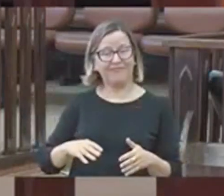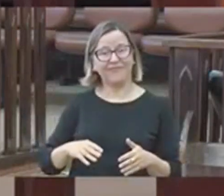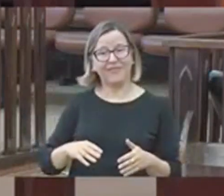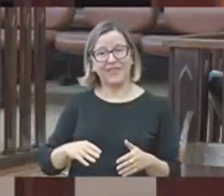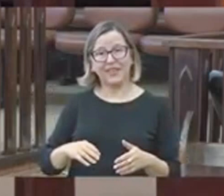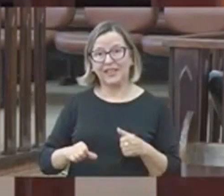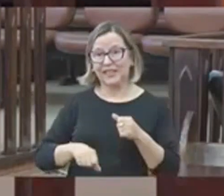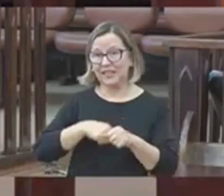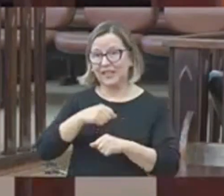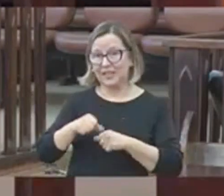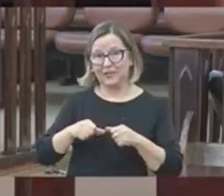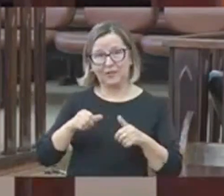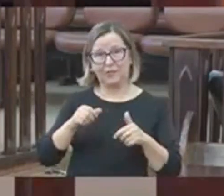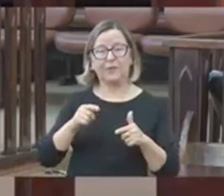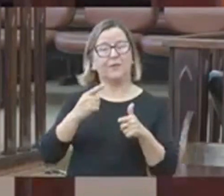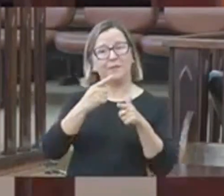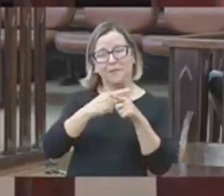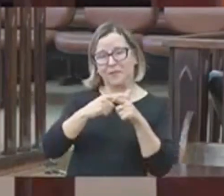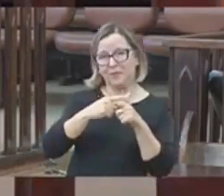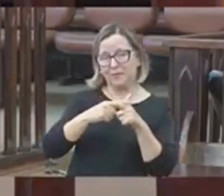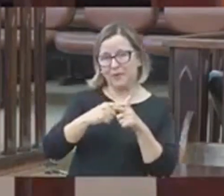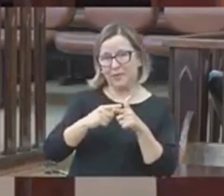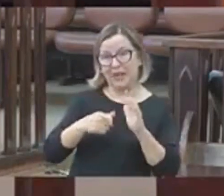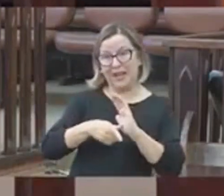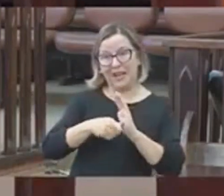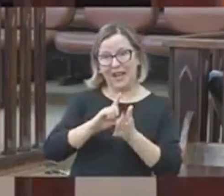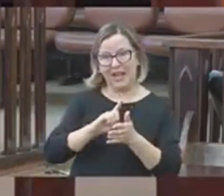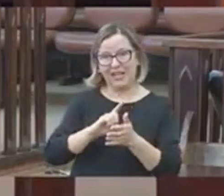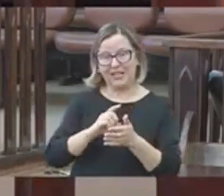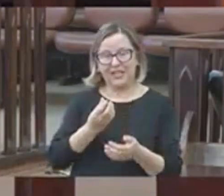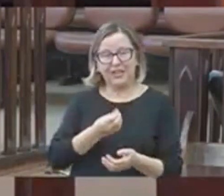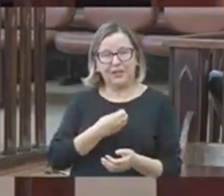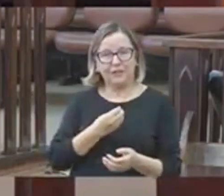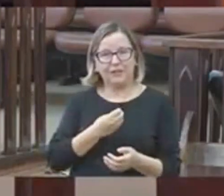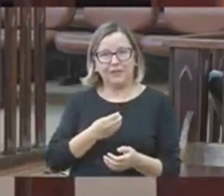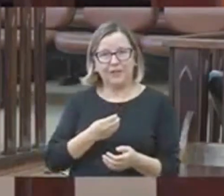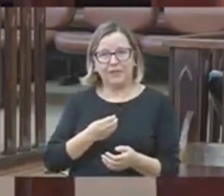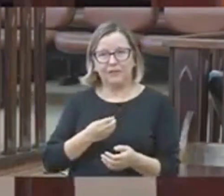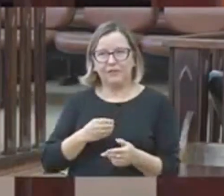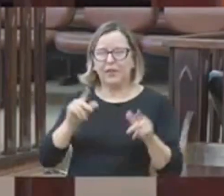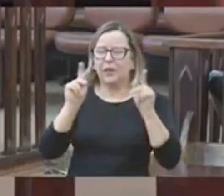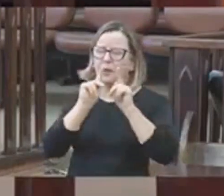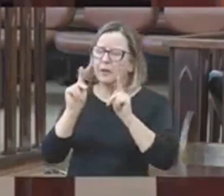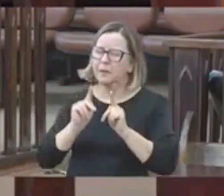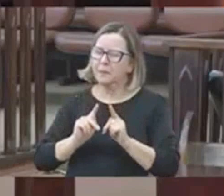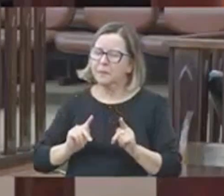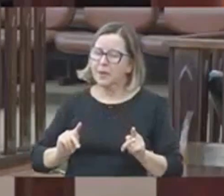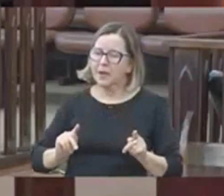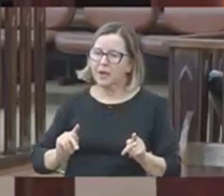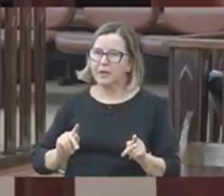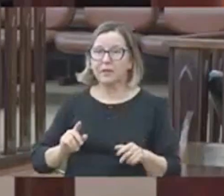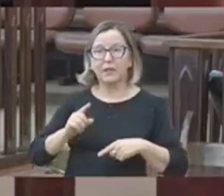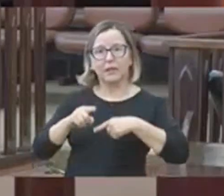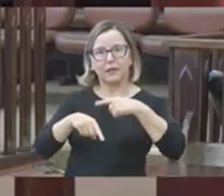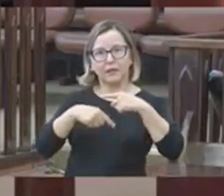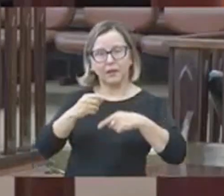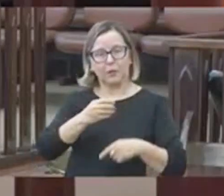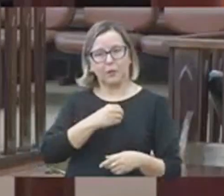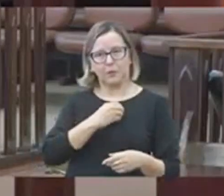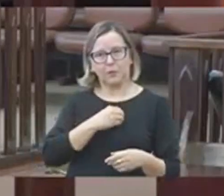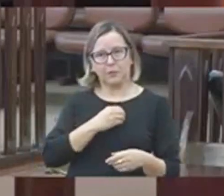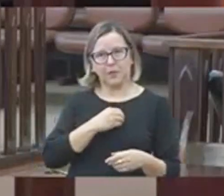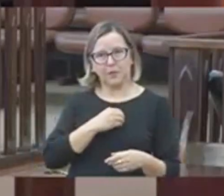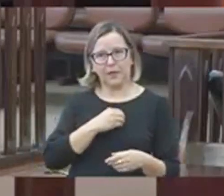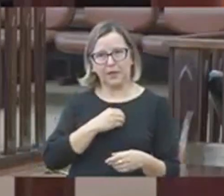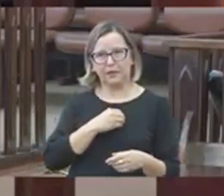harmonia entre si e com Deus, tornou-se um campo de guerra permanente. E aí